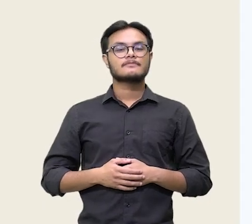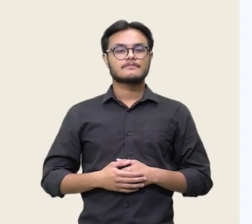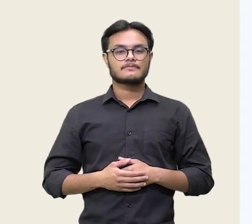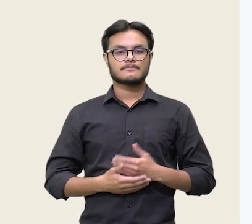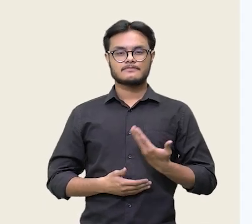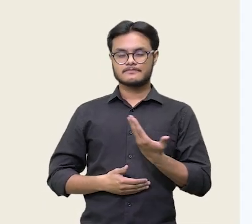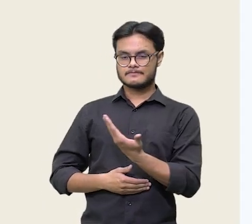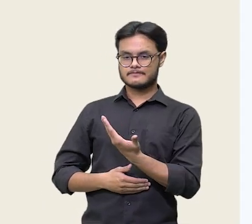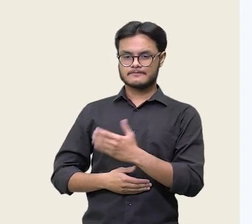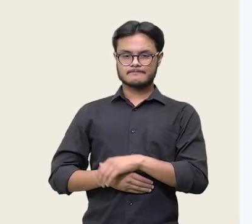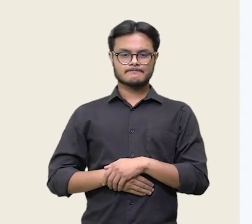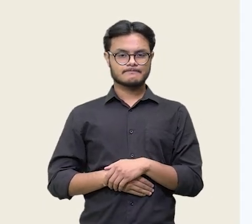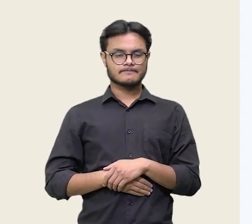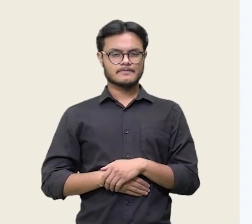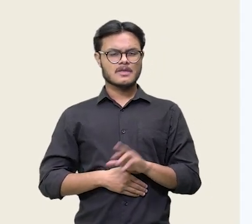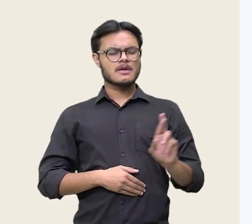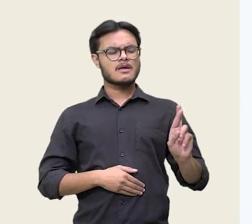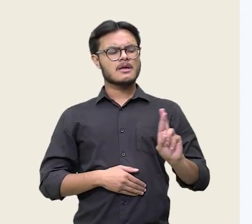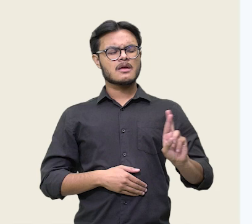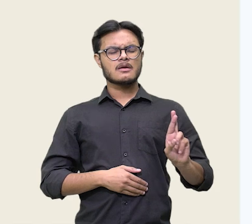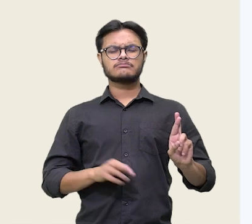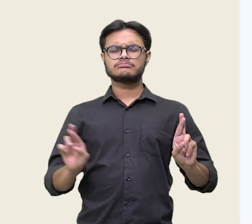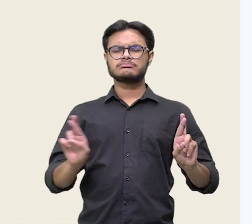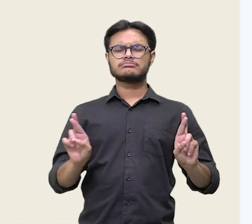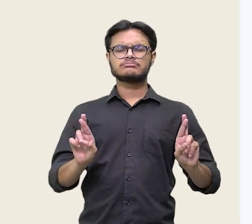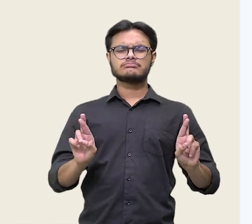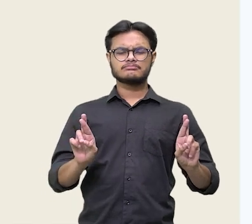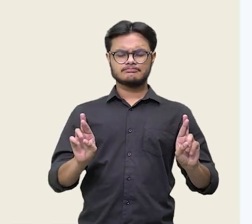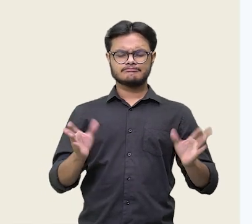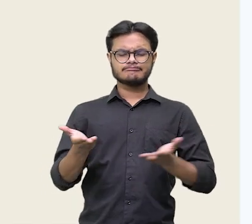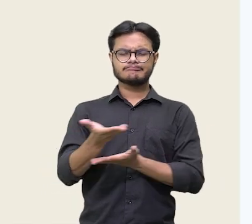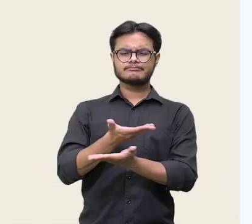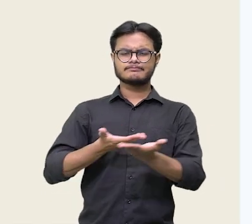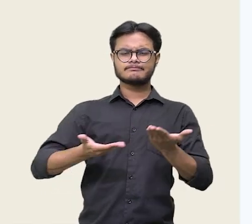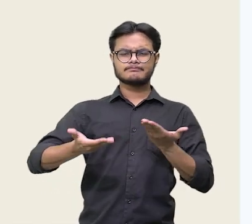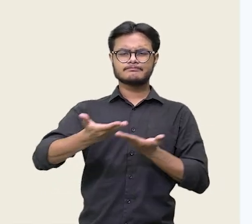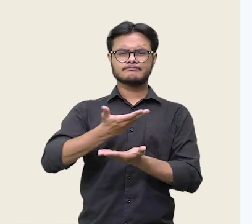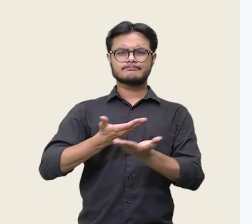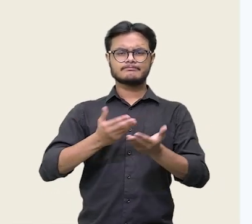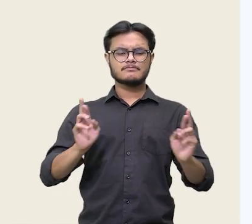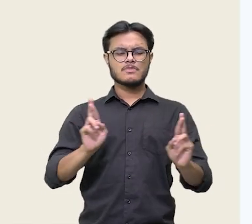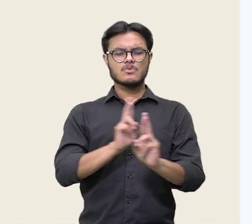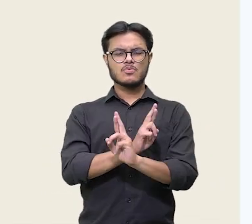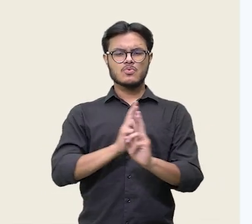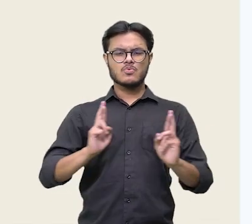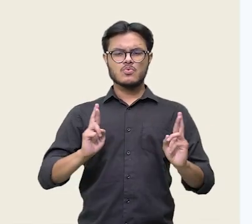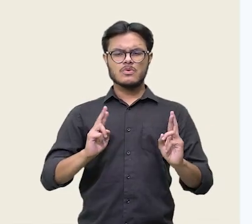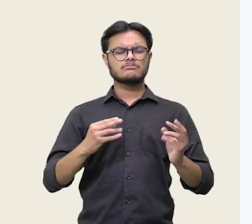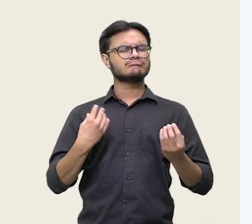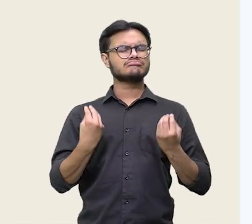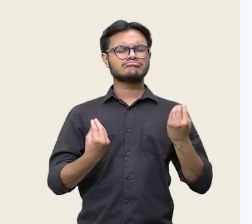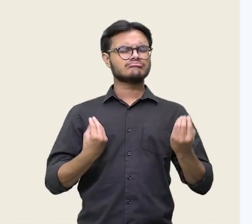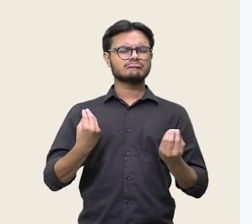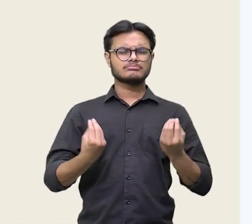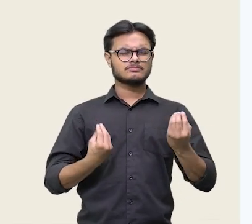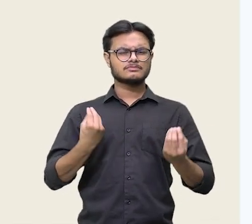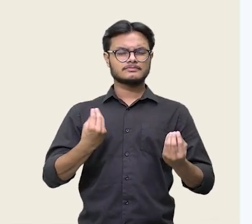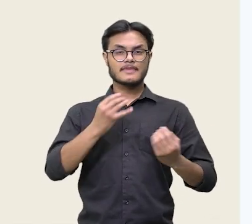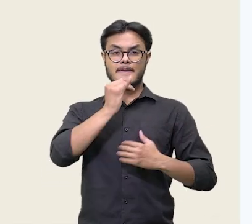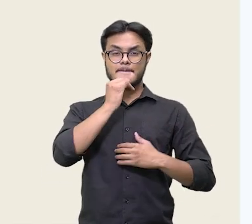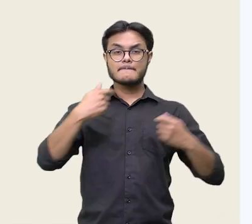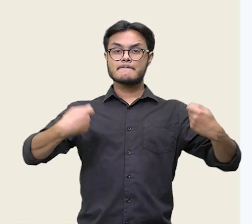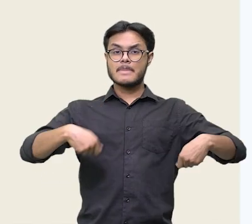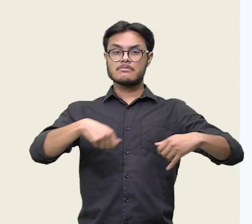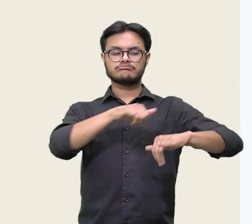de resistores, tá? A resistência equivalente de um circuito é aquela que, quando submetida à mesma tensão, ela exigirá a mesma